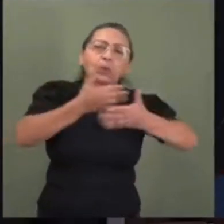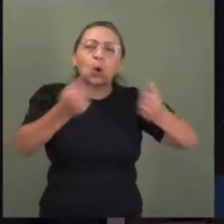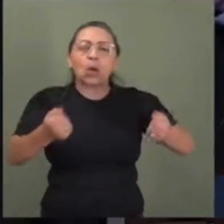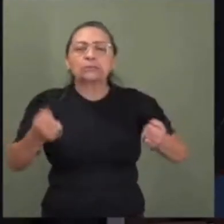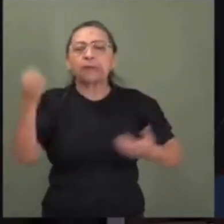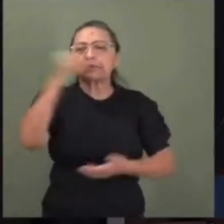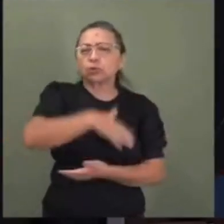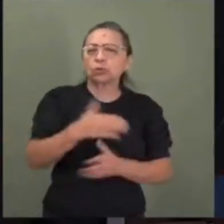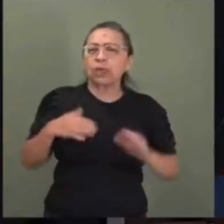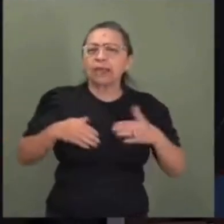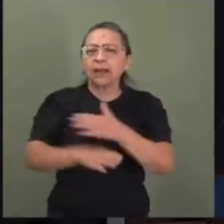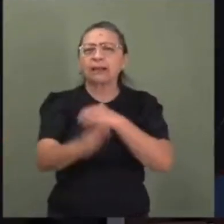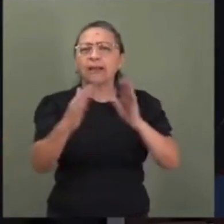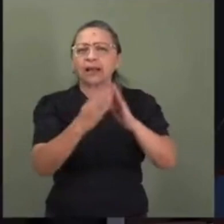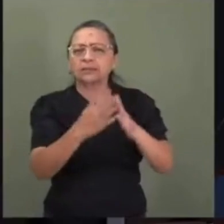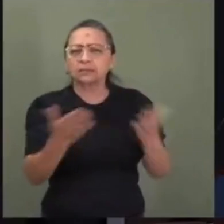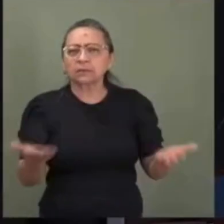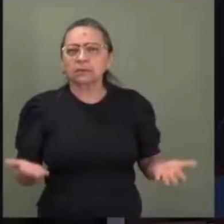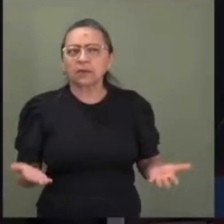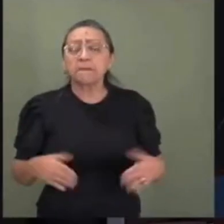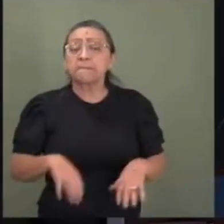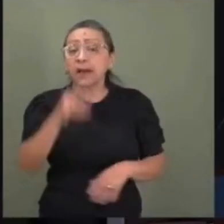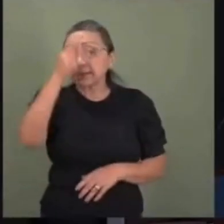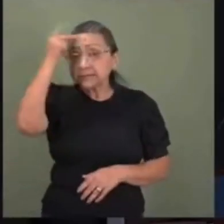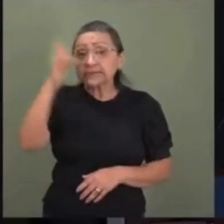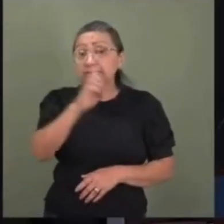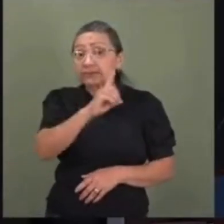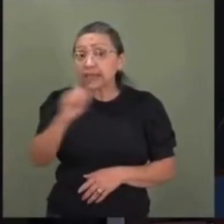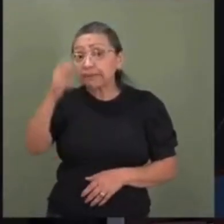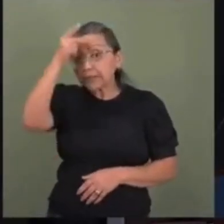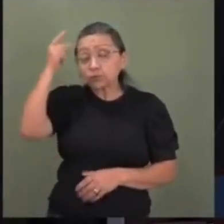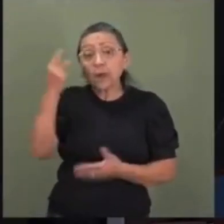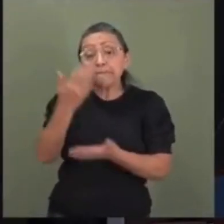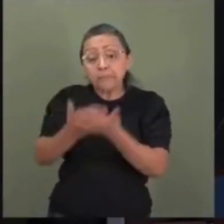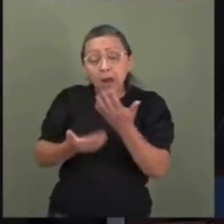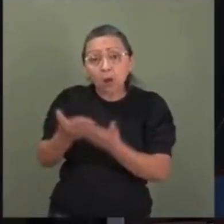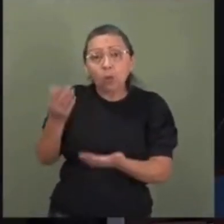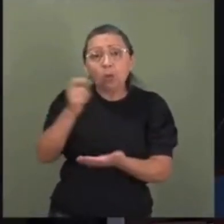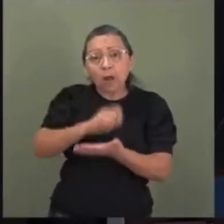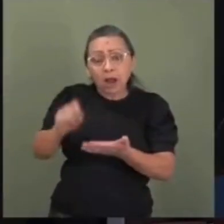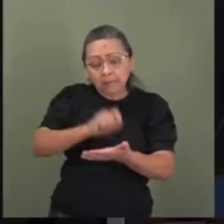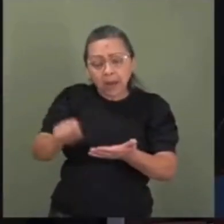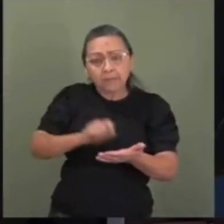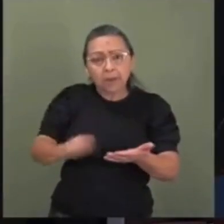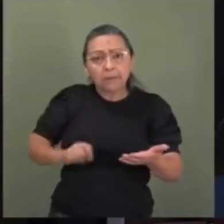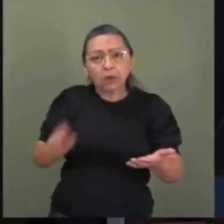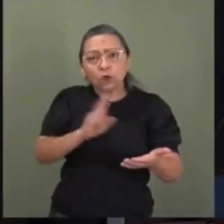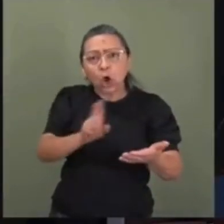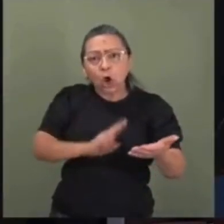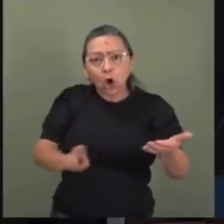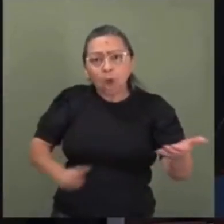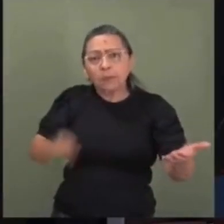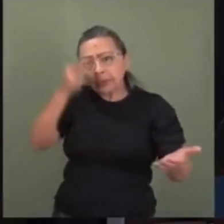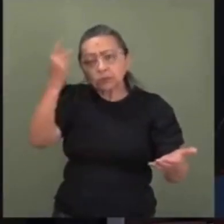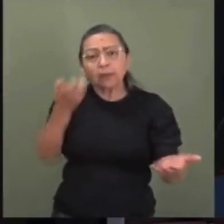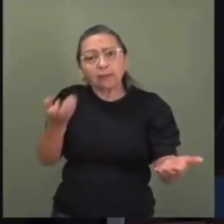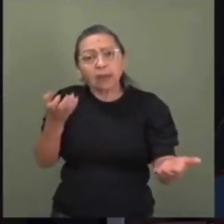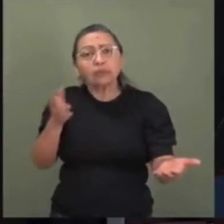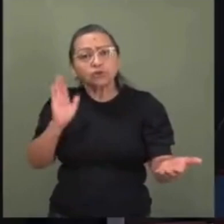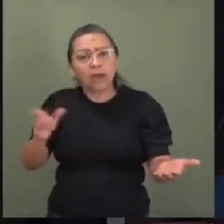100 pessoas em mutirão lançando manualmente os nomes das pessoas que teriam se